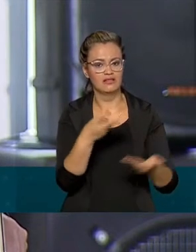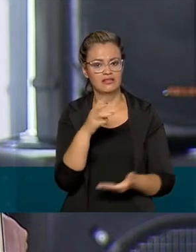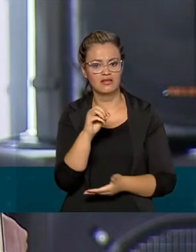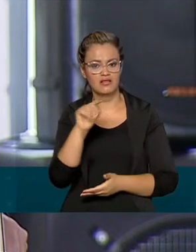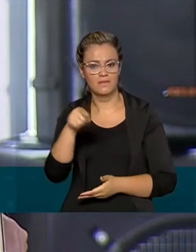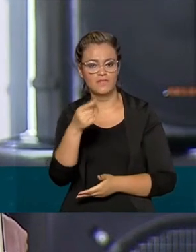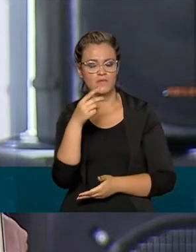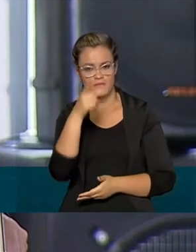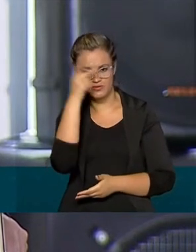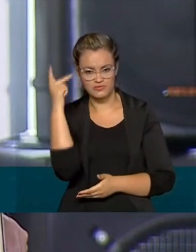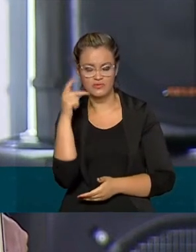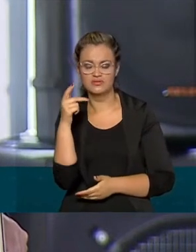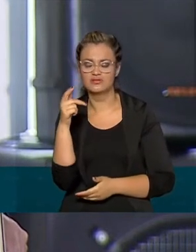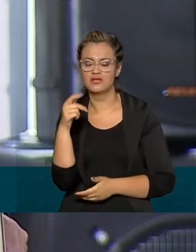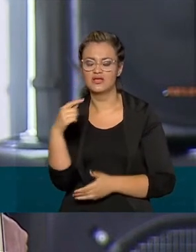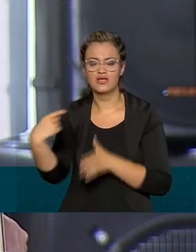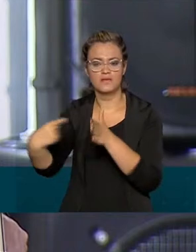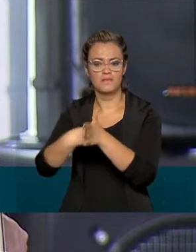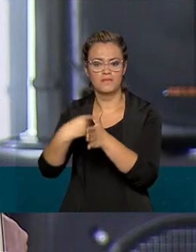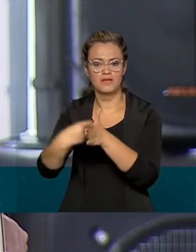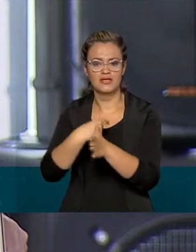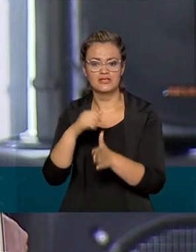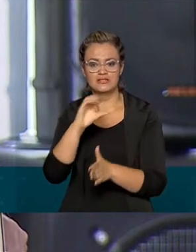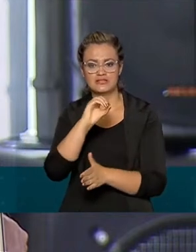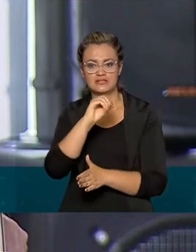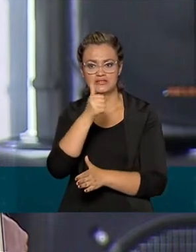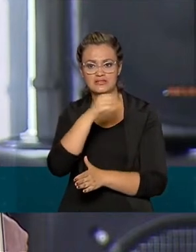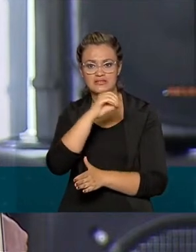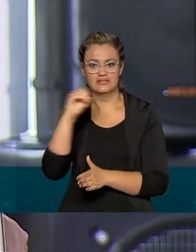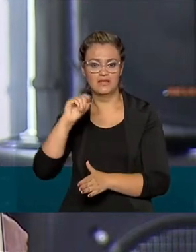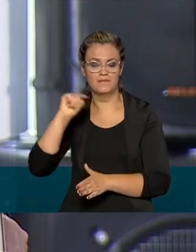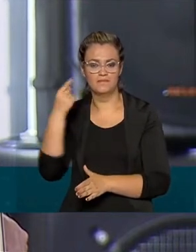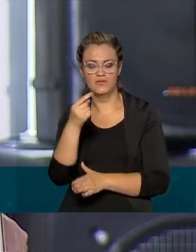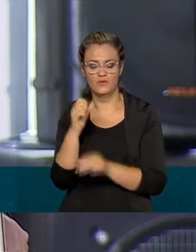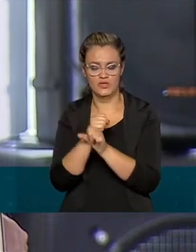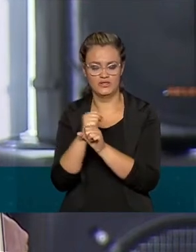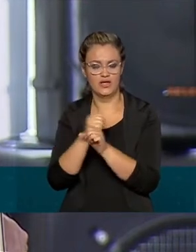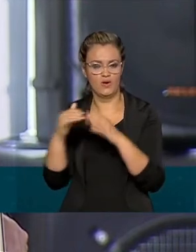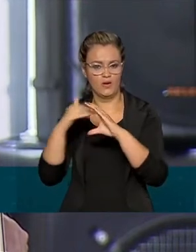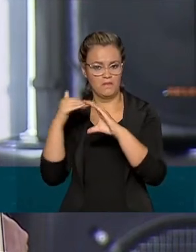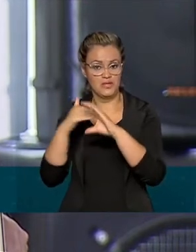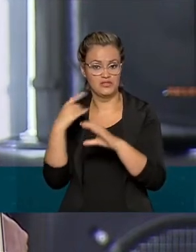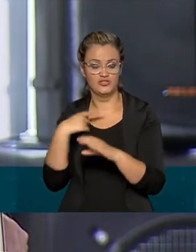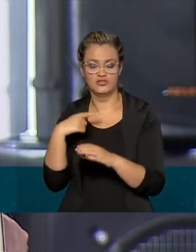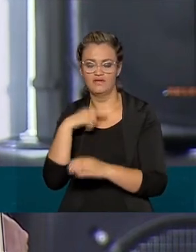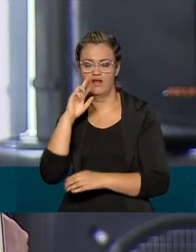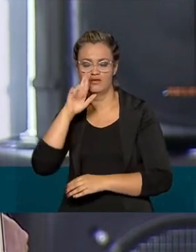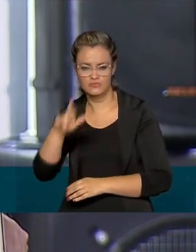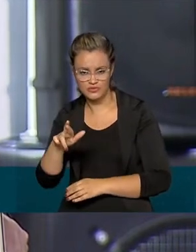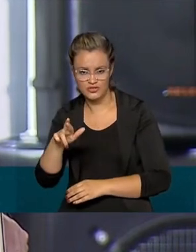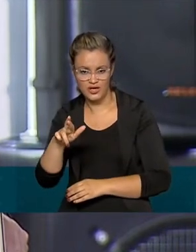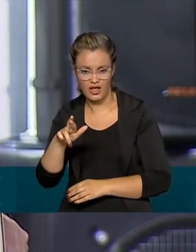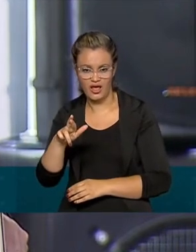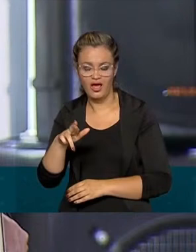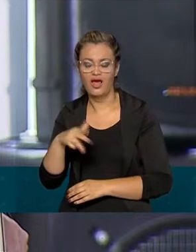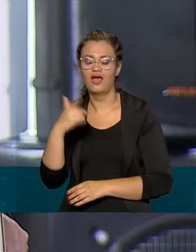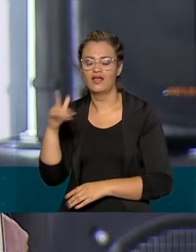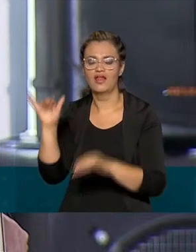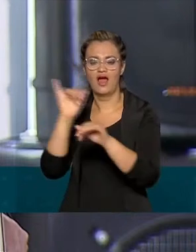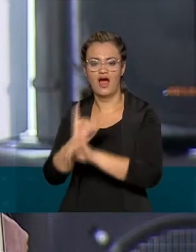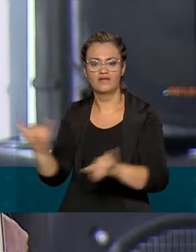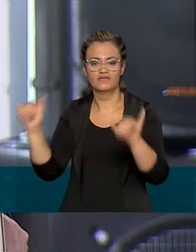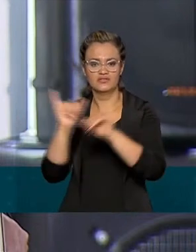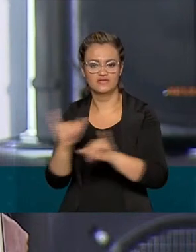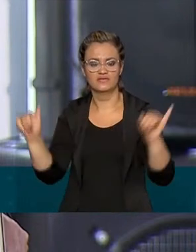30 mil pessoas e a responder a quase 100 mil mensagens somente nesse ano, divulga o ingresso na força